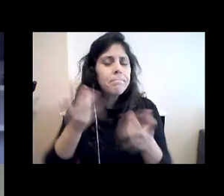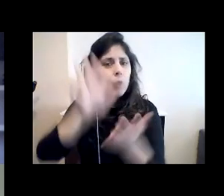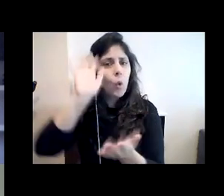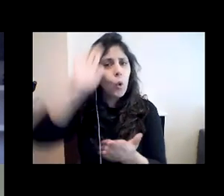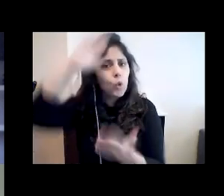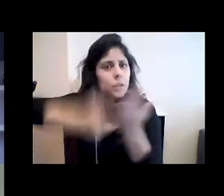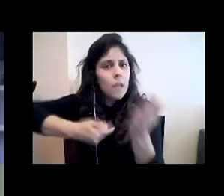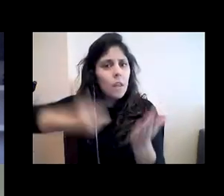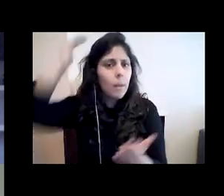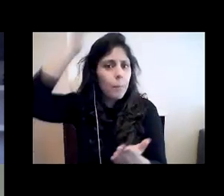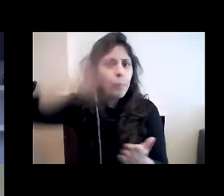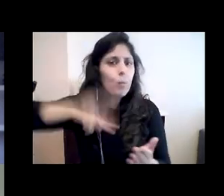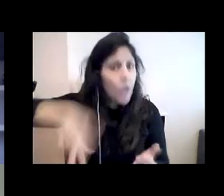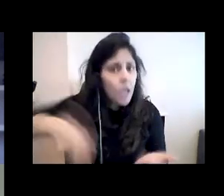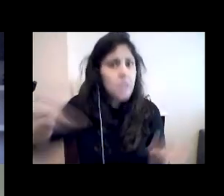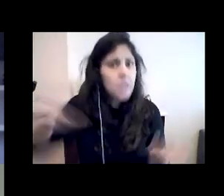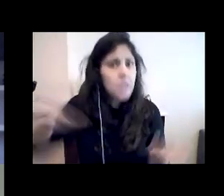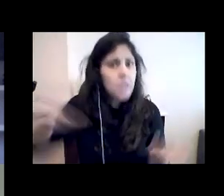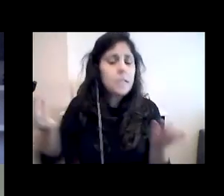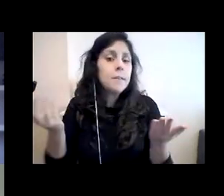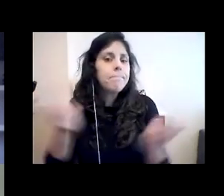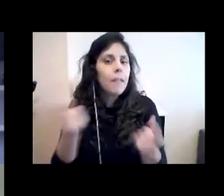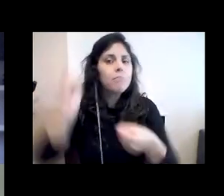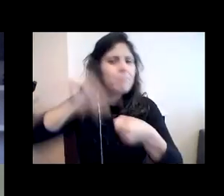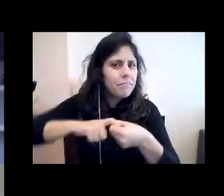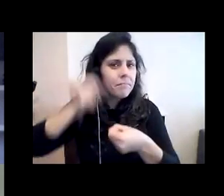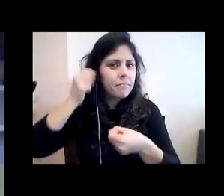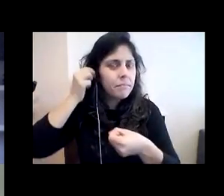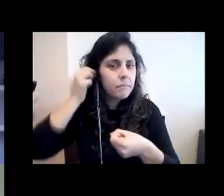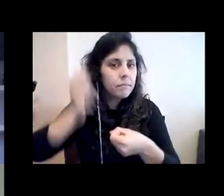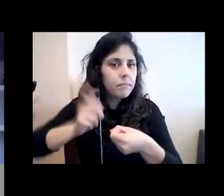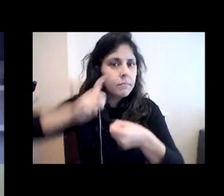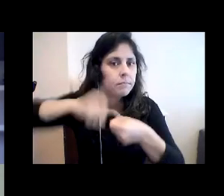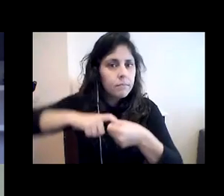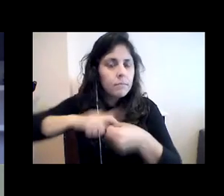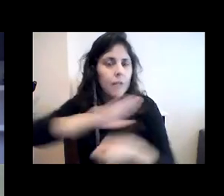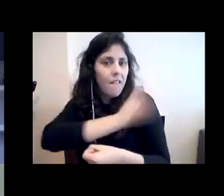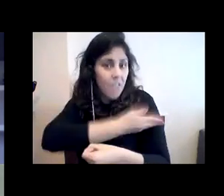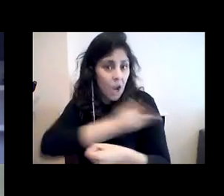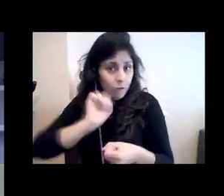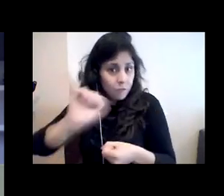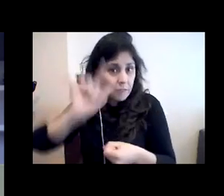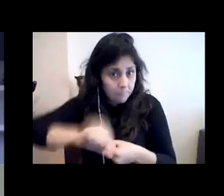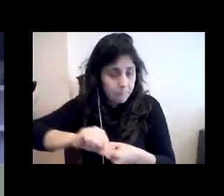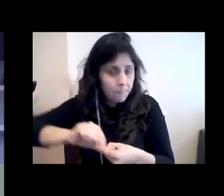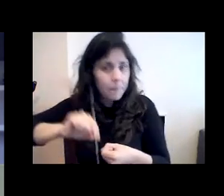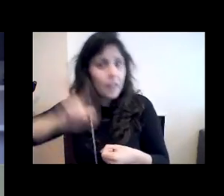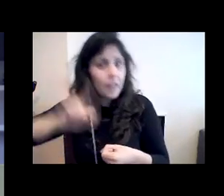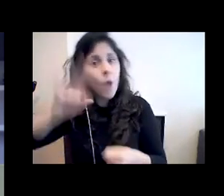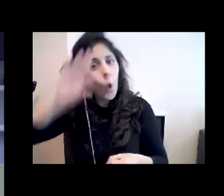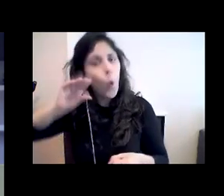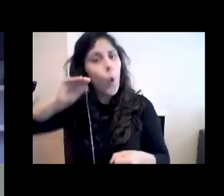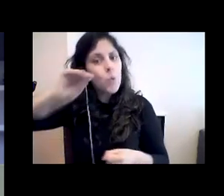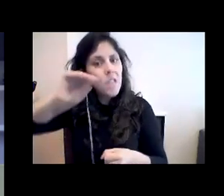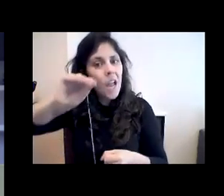Portuguesa. É, portanto, membro da Comissão Coordenadora da Distrital de Aveiro, e é Conselheiro Municipal da